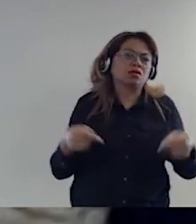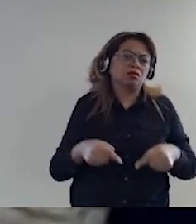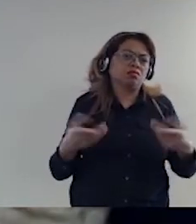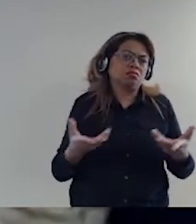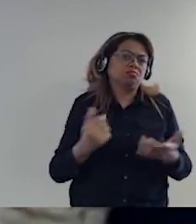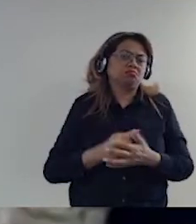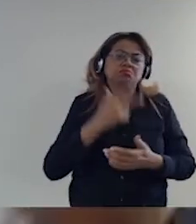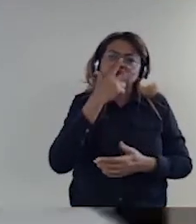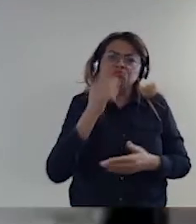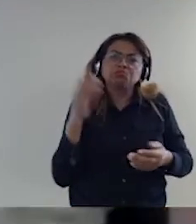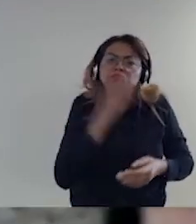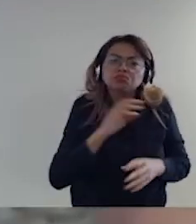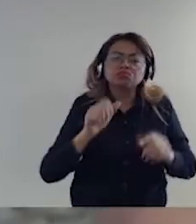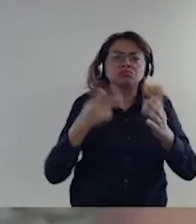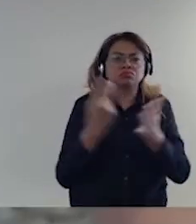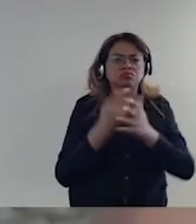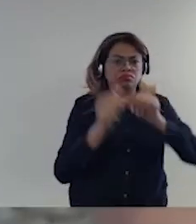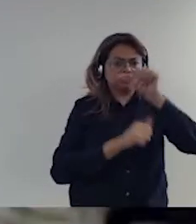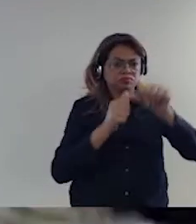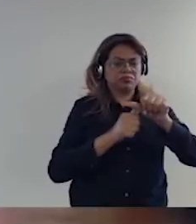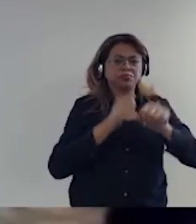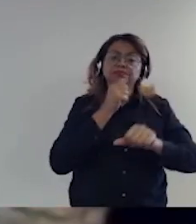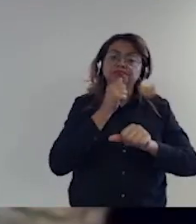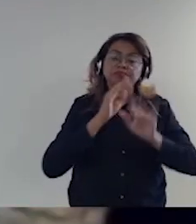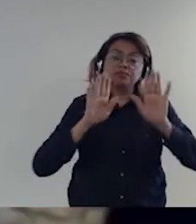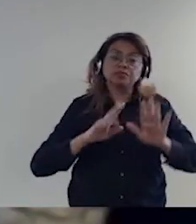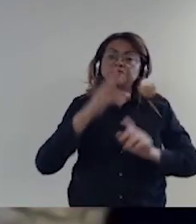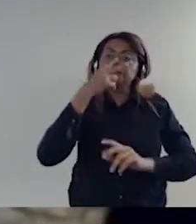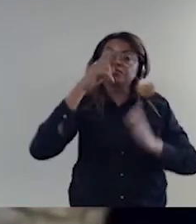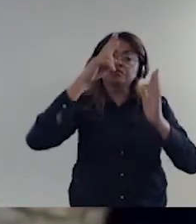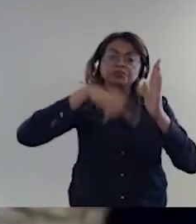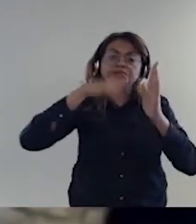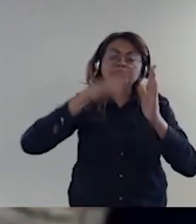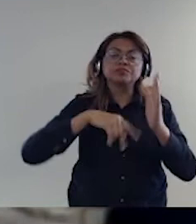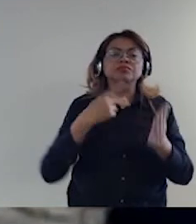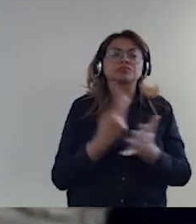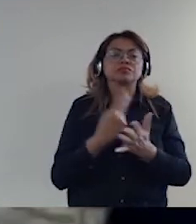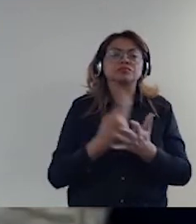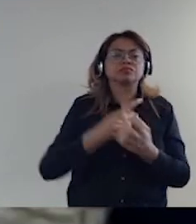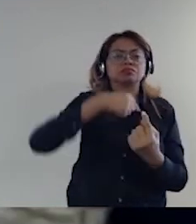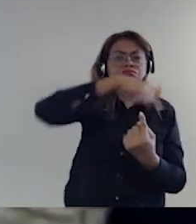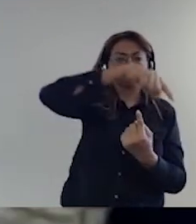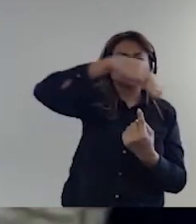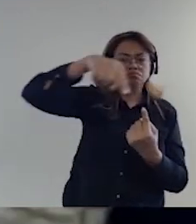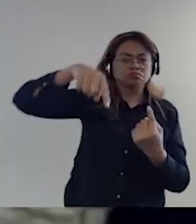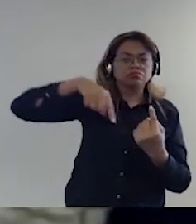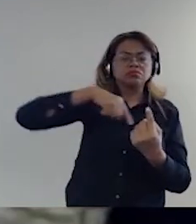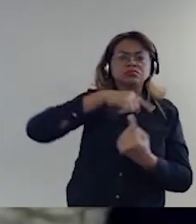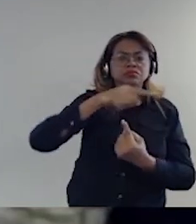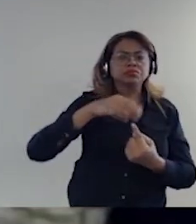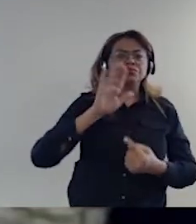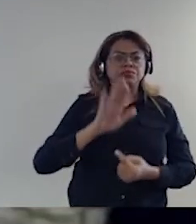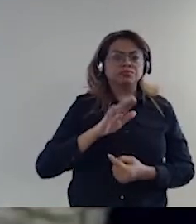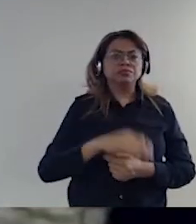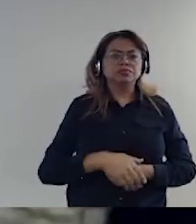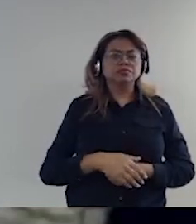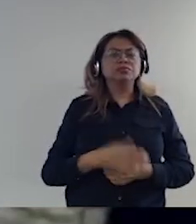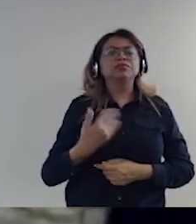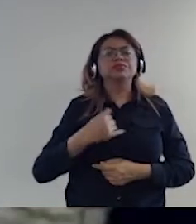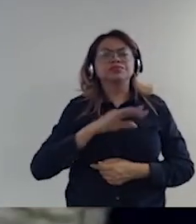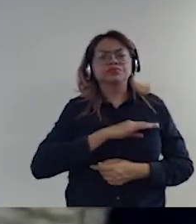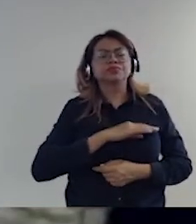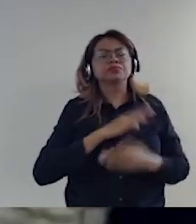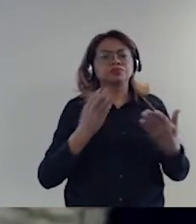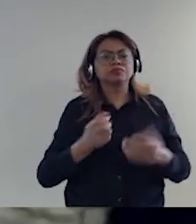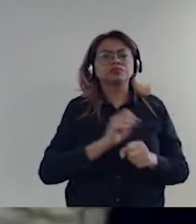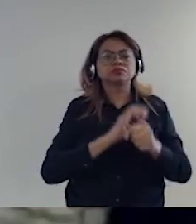esta circunstância, esta grande circunstância que nos rodeia? Numa monografia sobre os impactos da pandemia